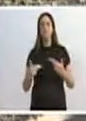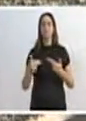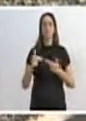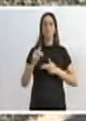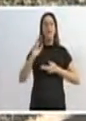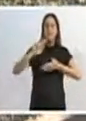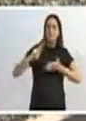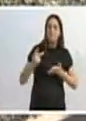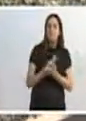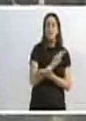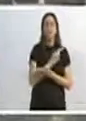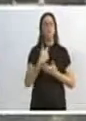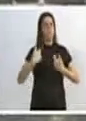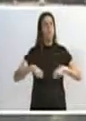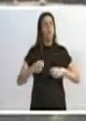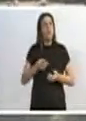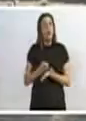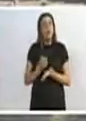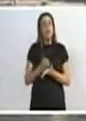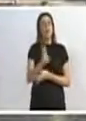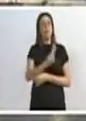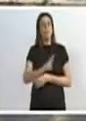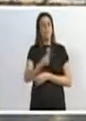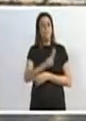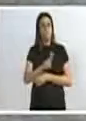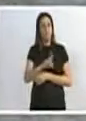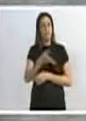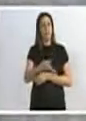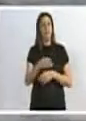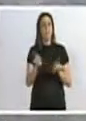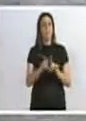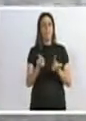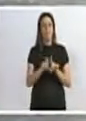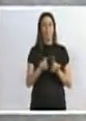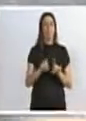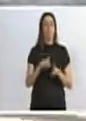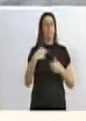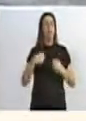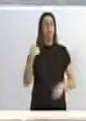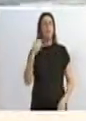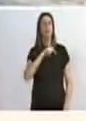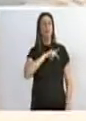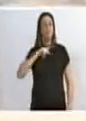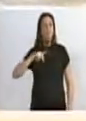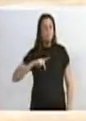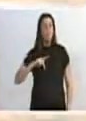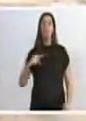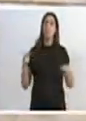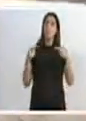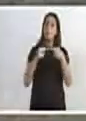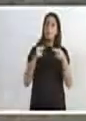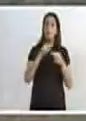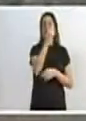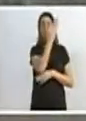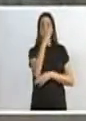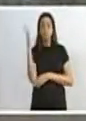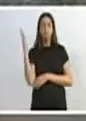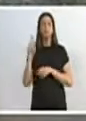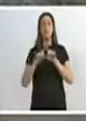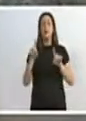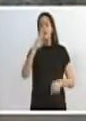local que pode e deve ser utilizado como ampliação das políticas públicas, sejam ligadas ao meio ambiente, mas entendo